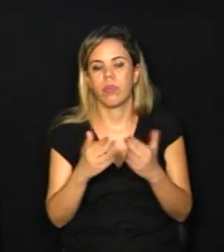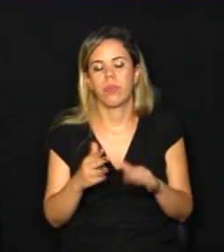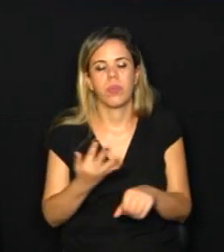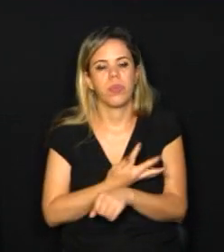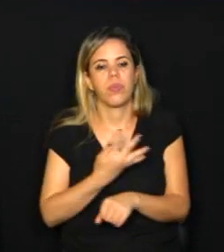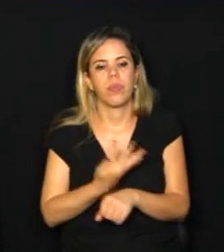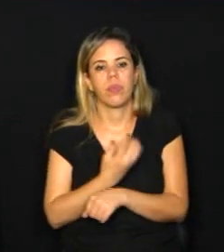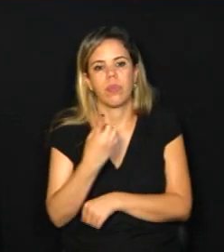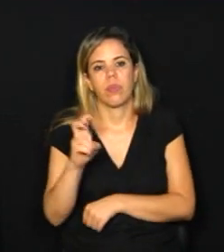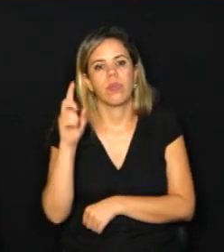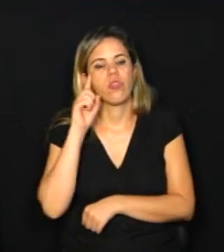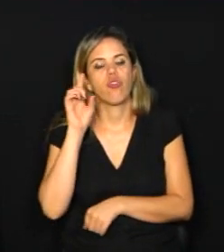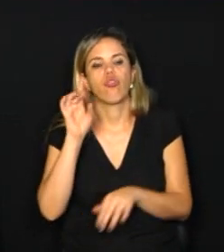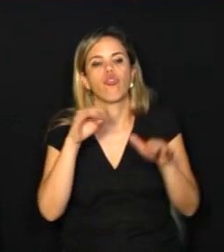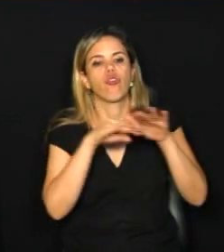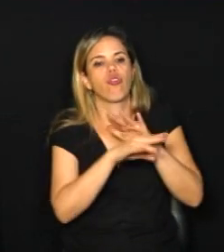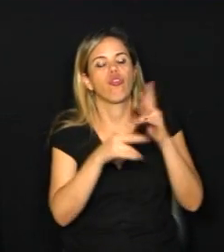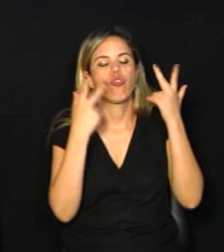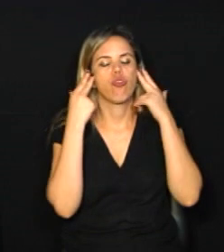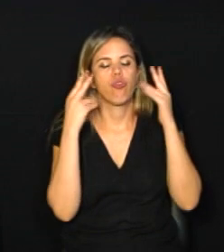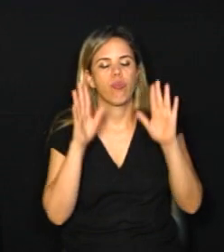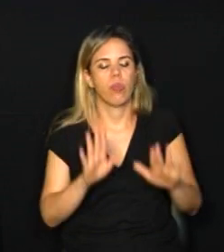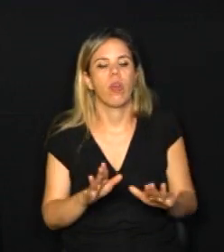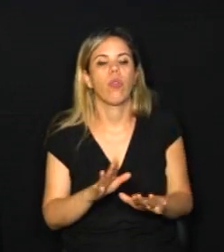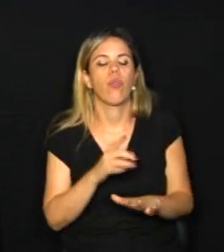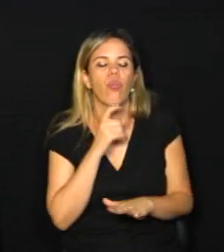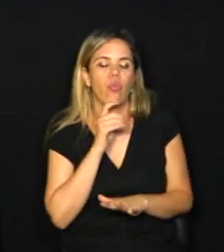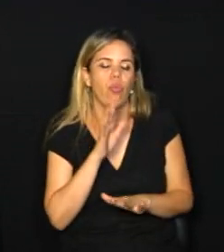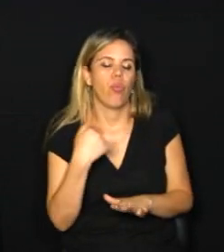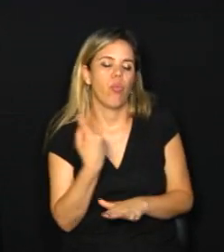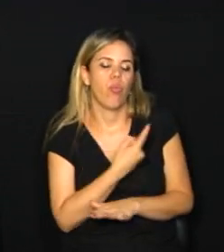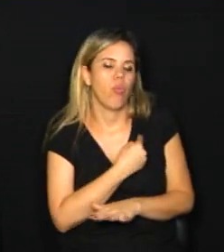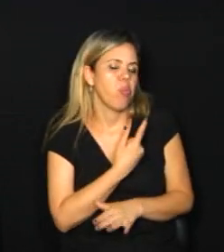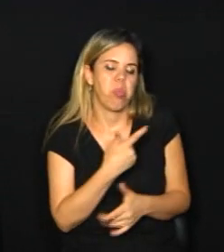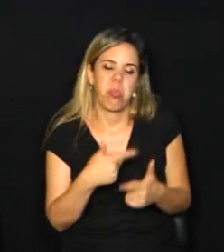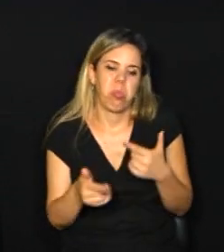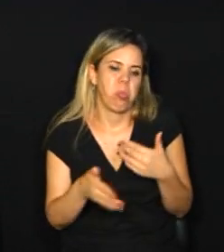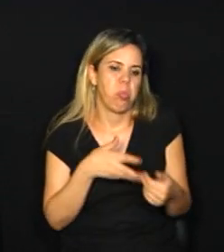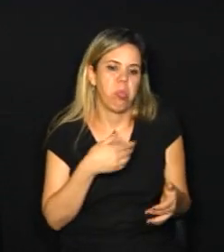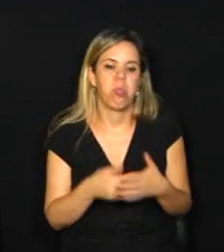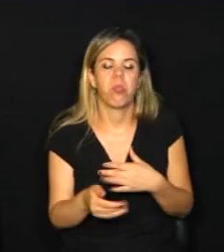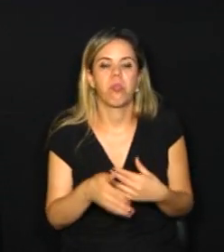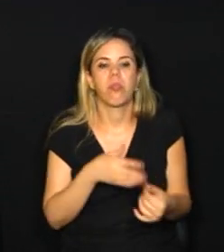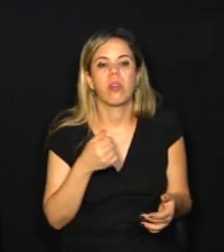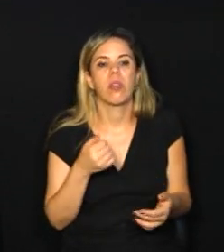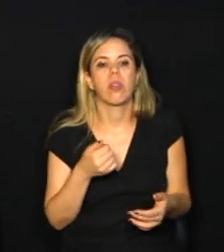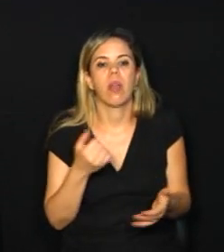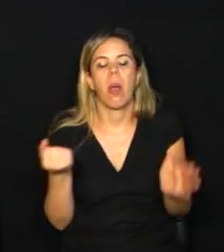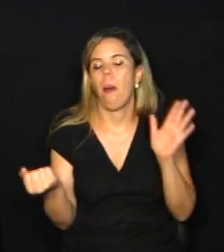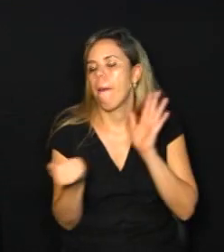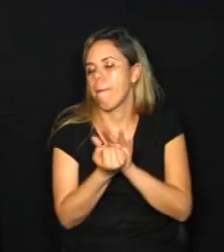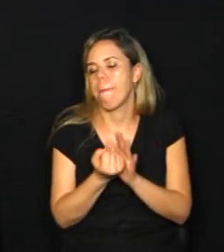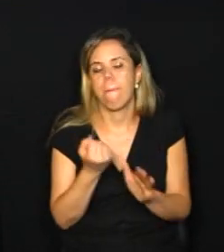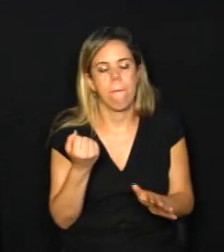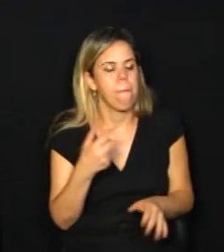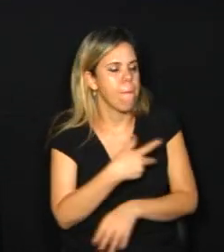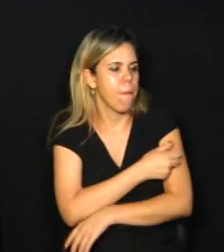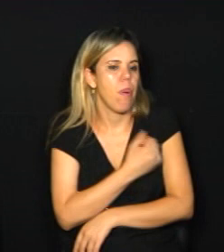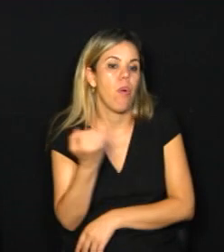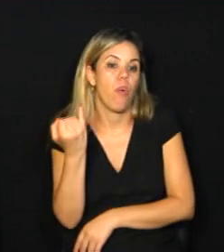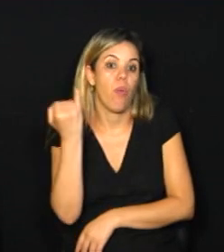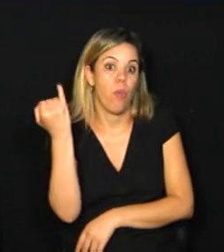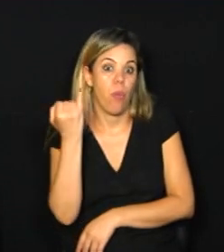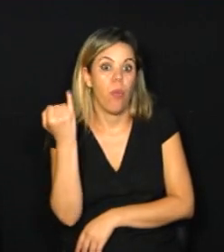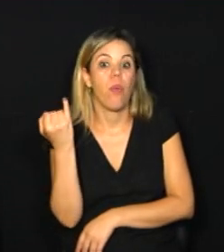aguenta 15 dias na geladeira. Então, para nós não importa a marca da vacina. O